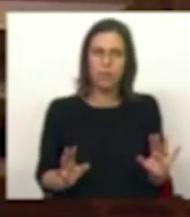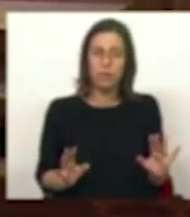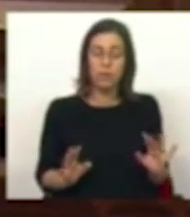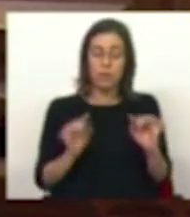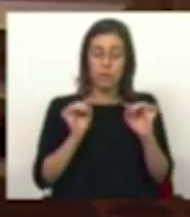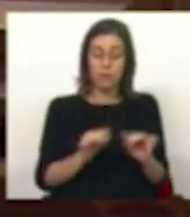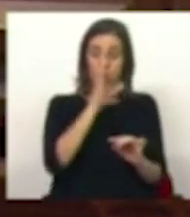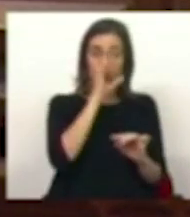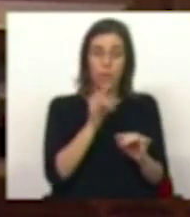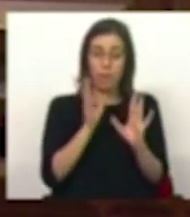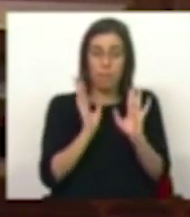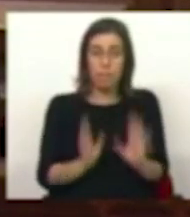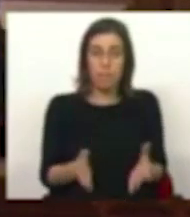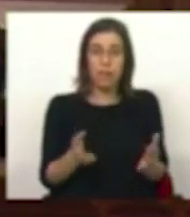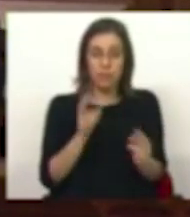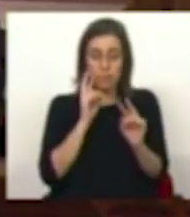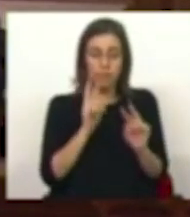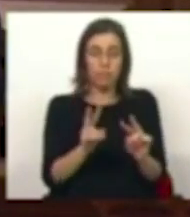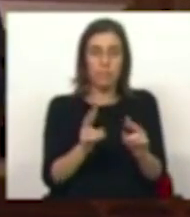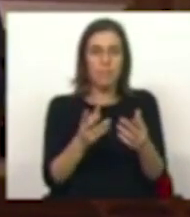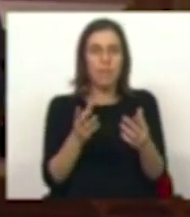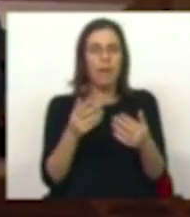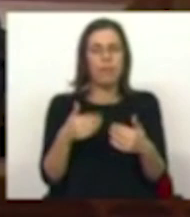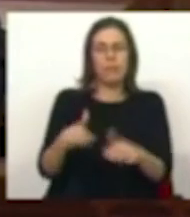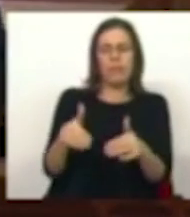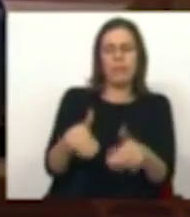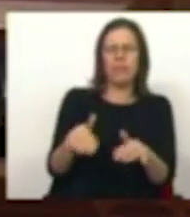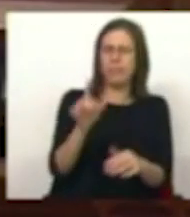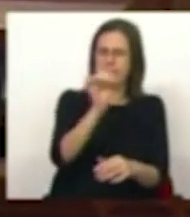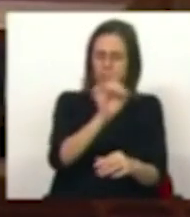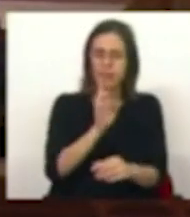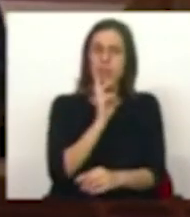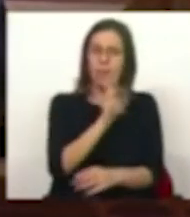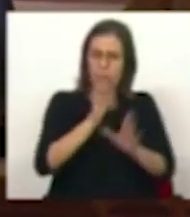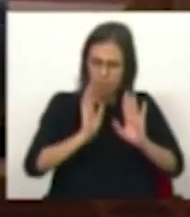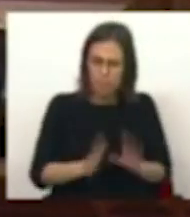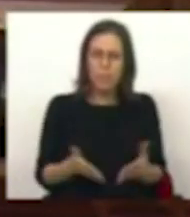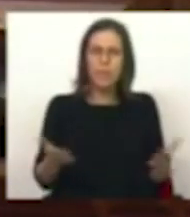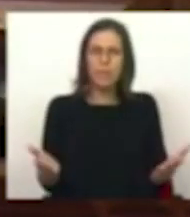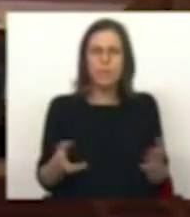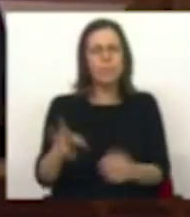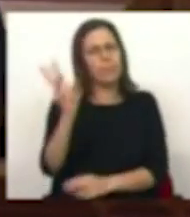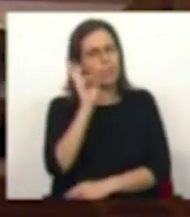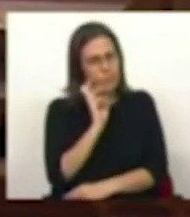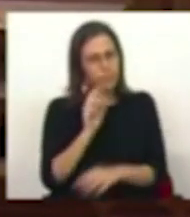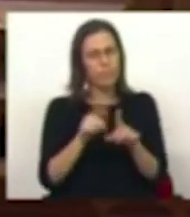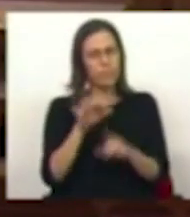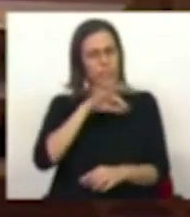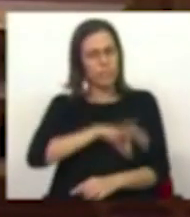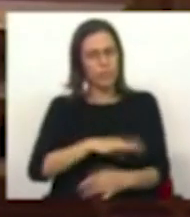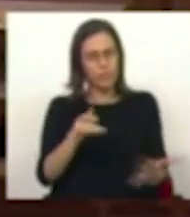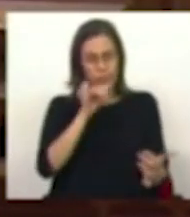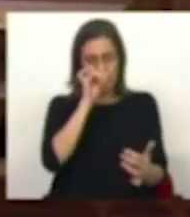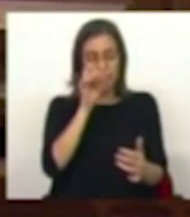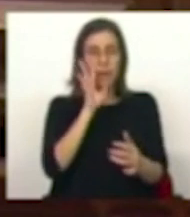Que este Governo tem de ter em conta. Não empurrem mais com a barriga. Respondam, ouçam estes profissionais